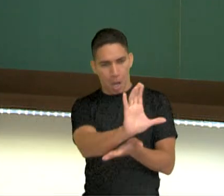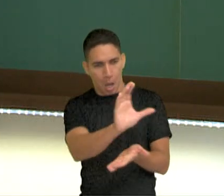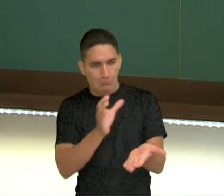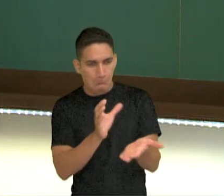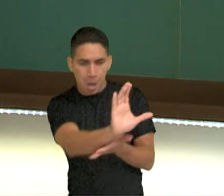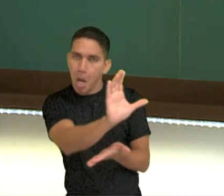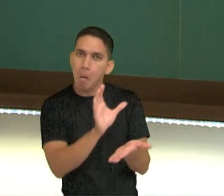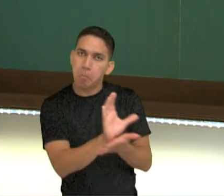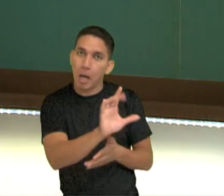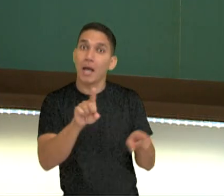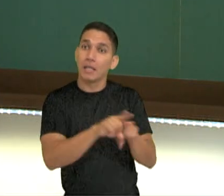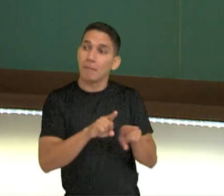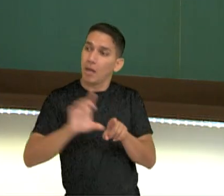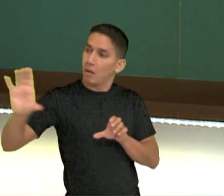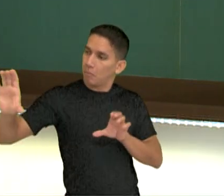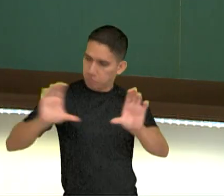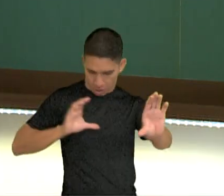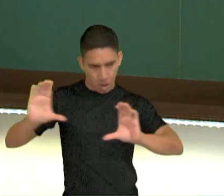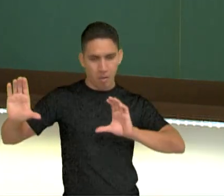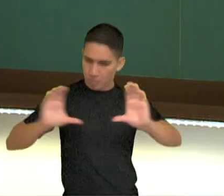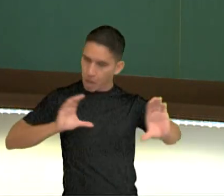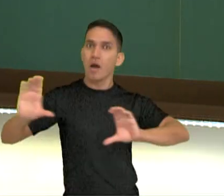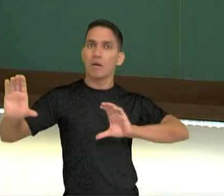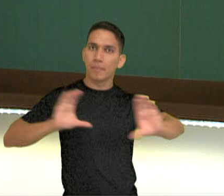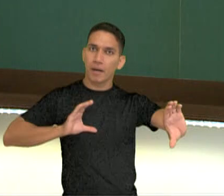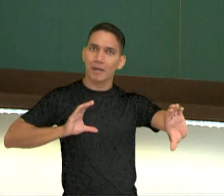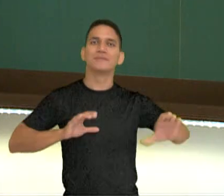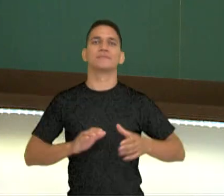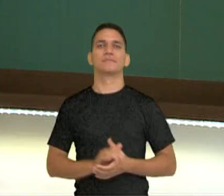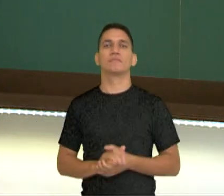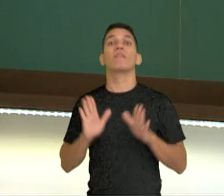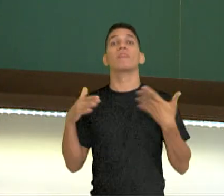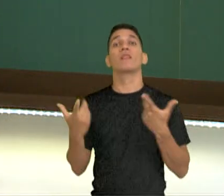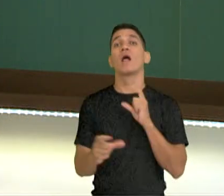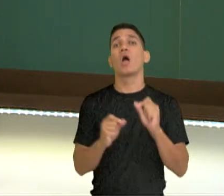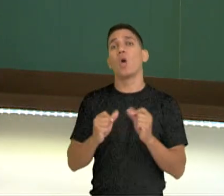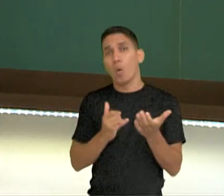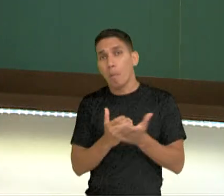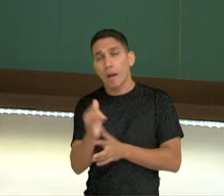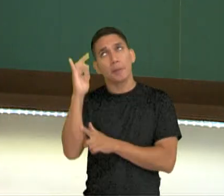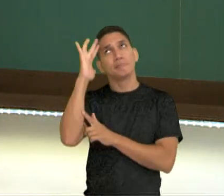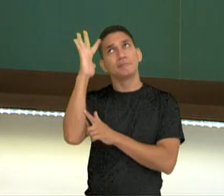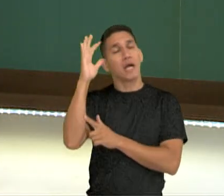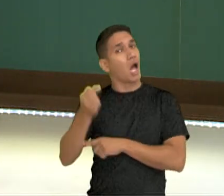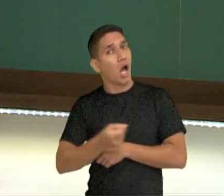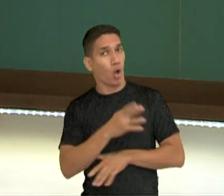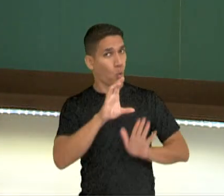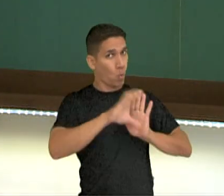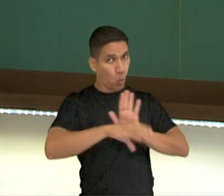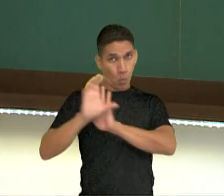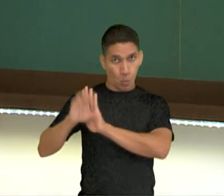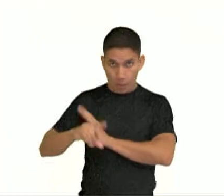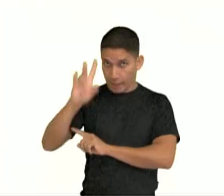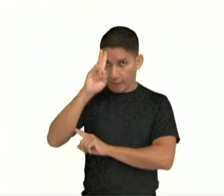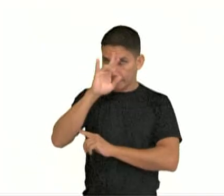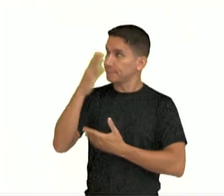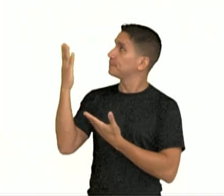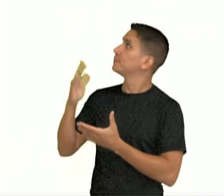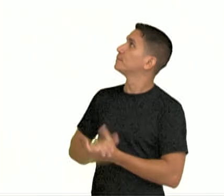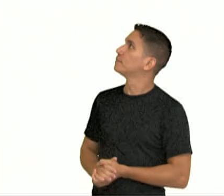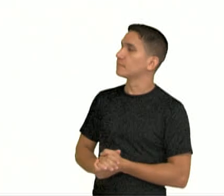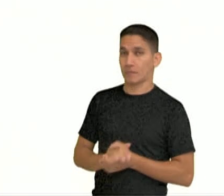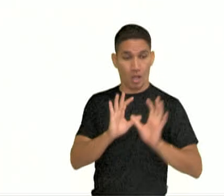nossas receitas, né? Então, agora já vamos começar hoje pensando alguns conceitos para ver se a gente lembra.